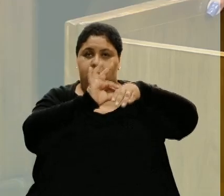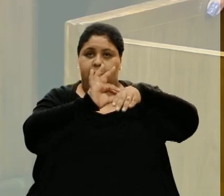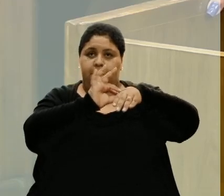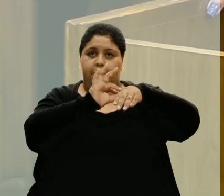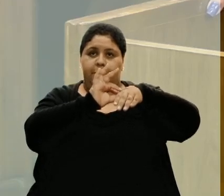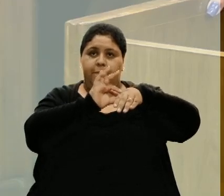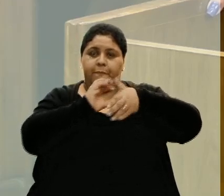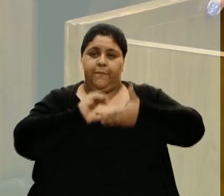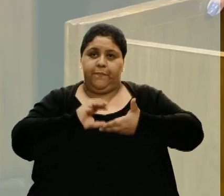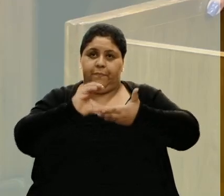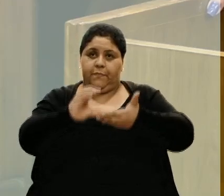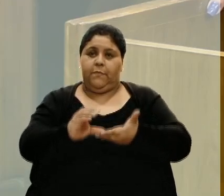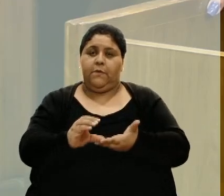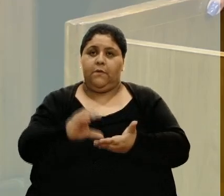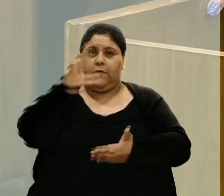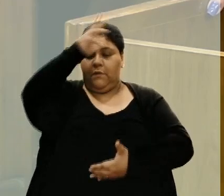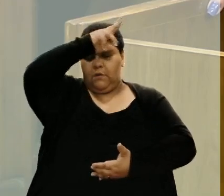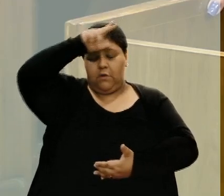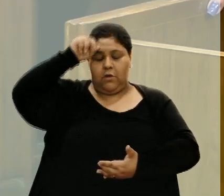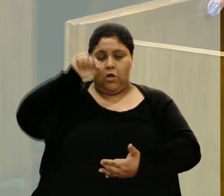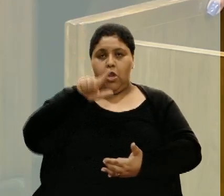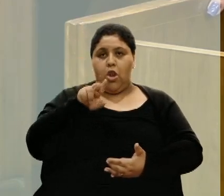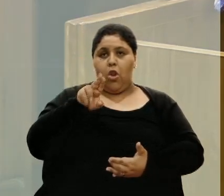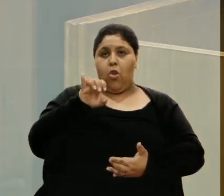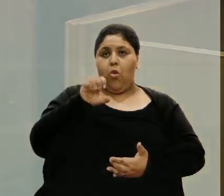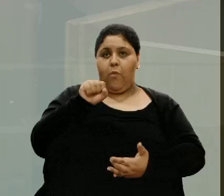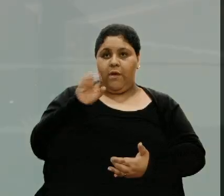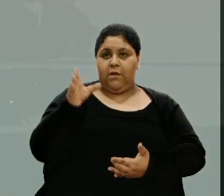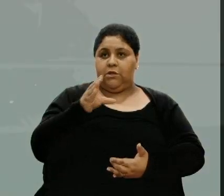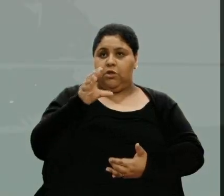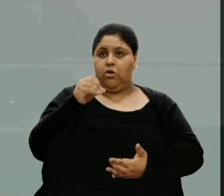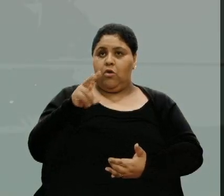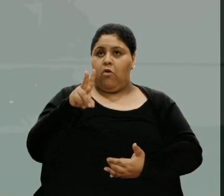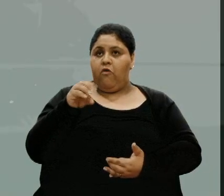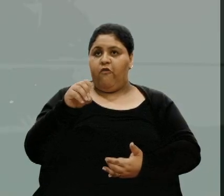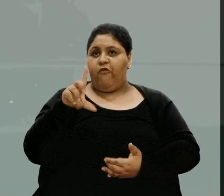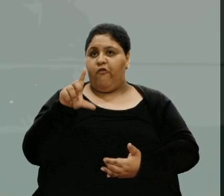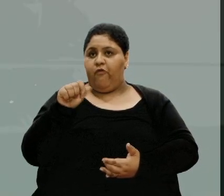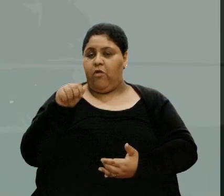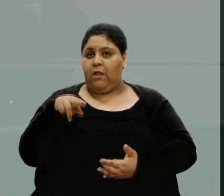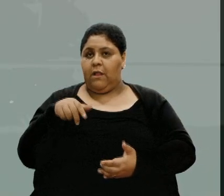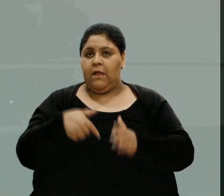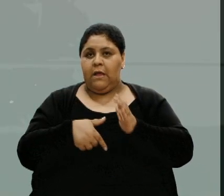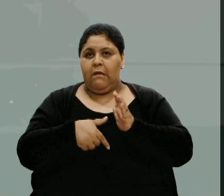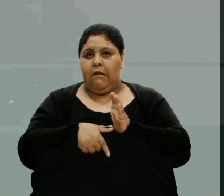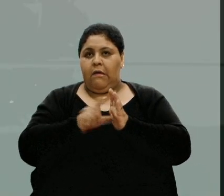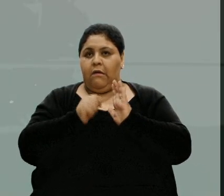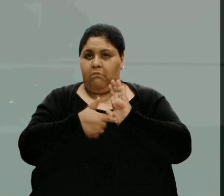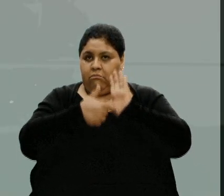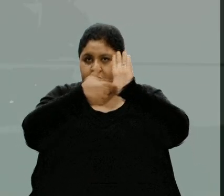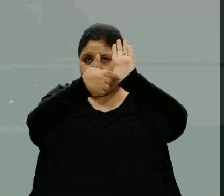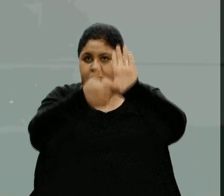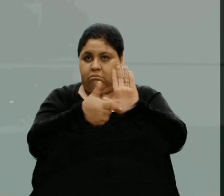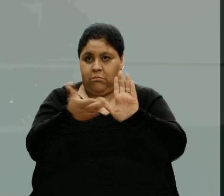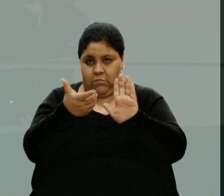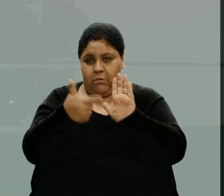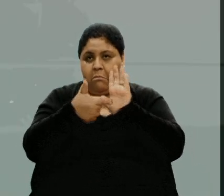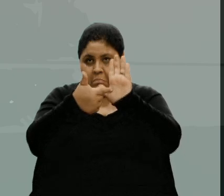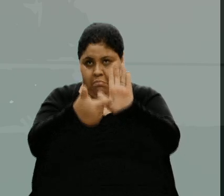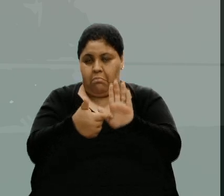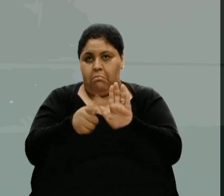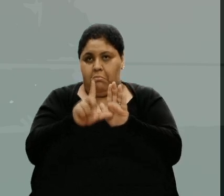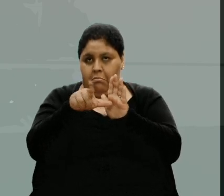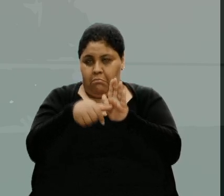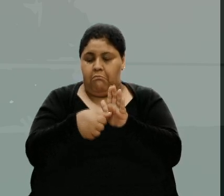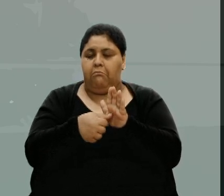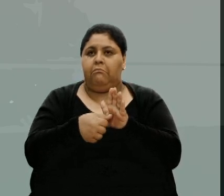Escola Municipal Luiz Covolan. E antes de passar os slides que eu quero mostrar para vocês,